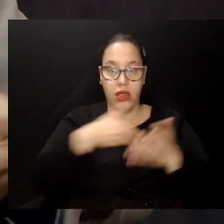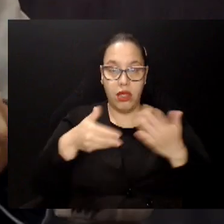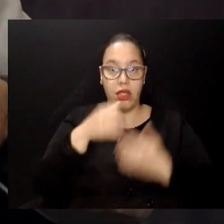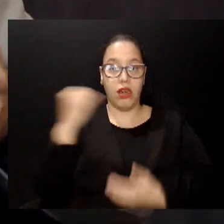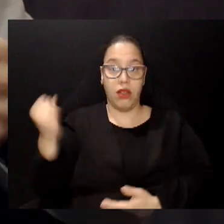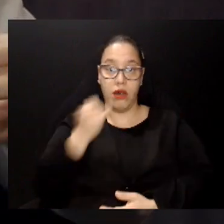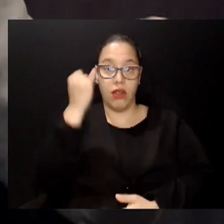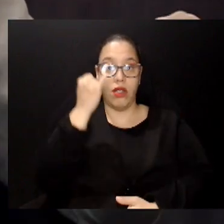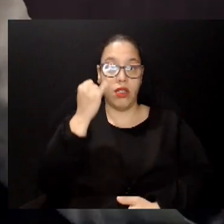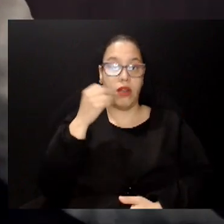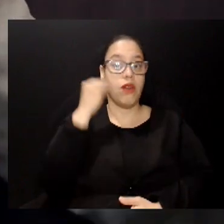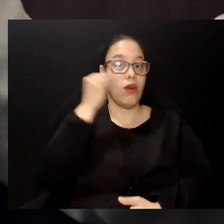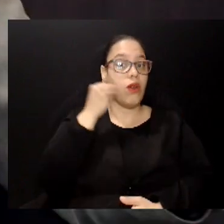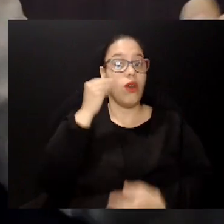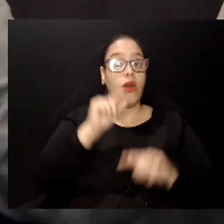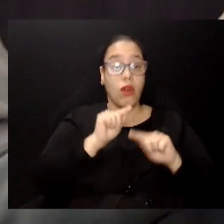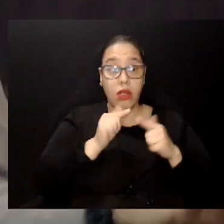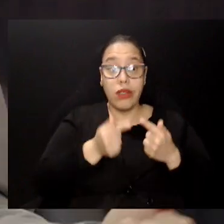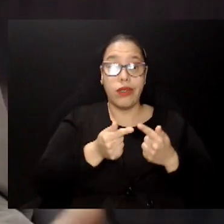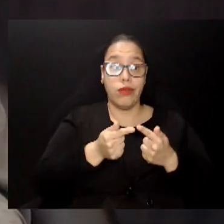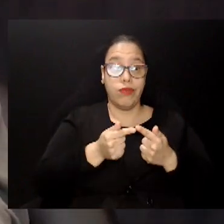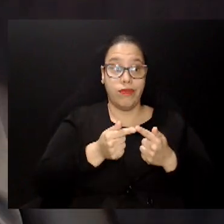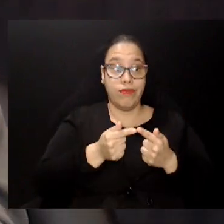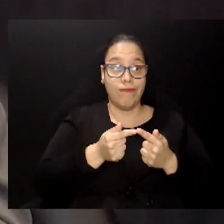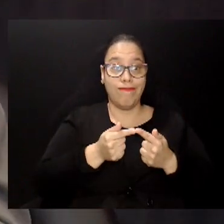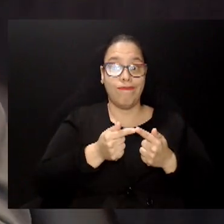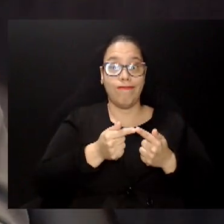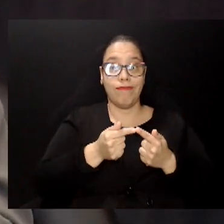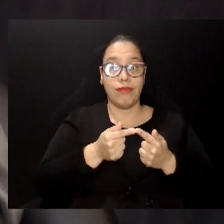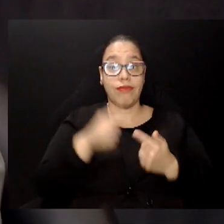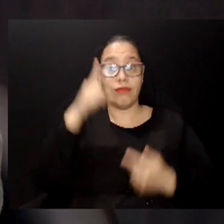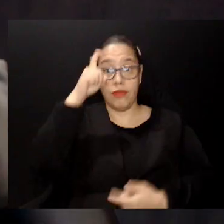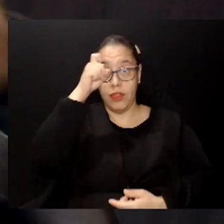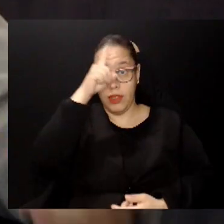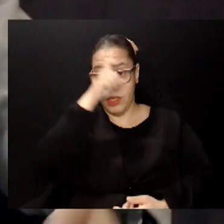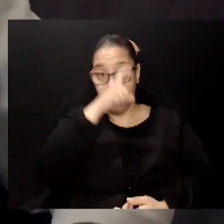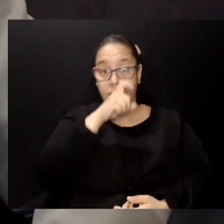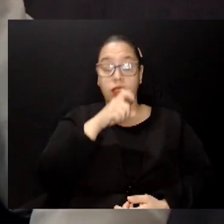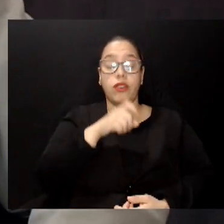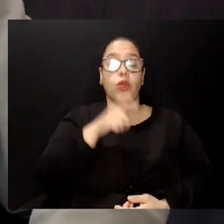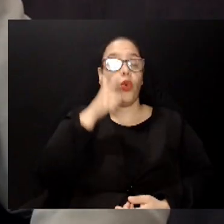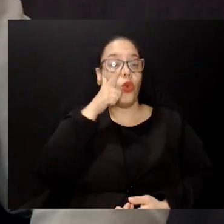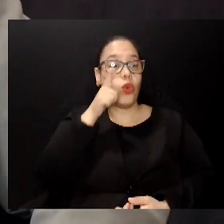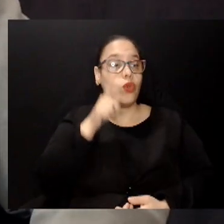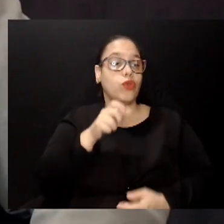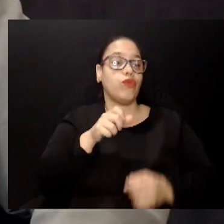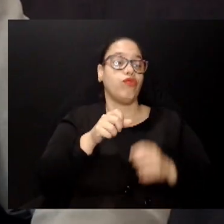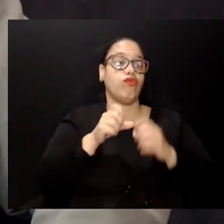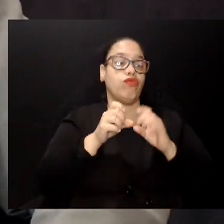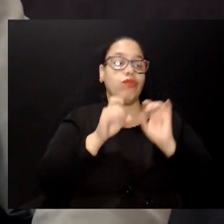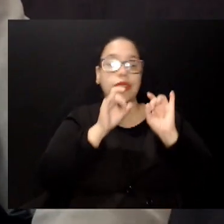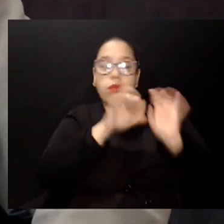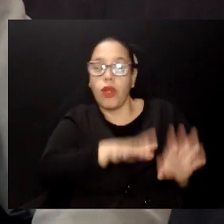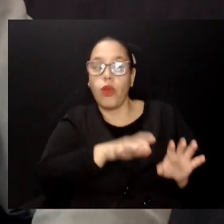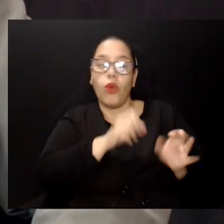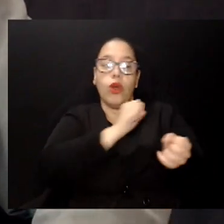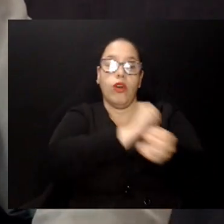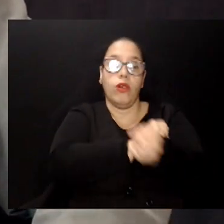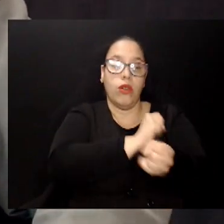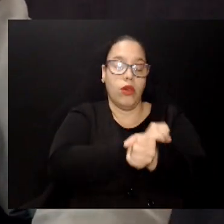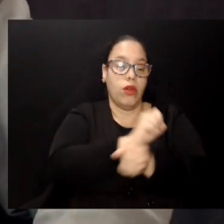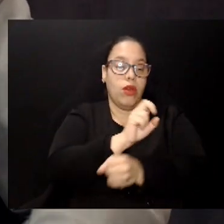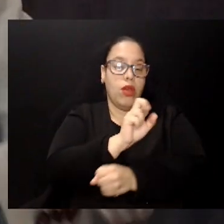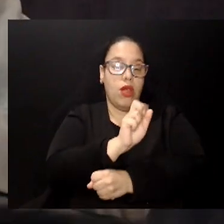parte daquele grupo. E aí aquela pessoa tem uma dificuldade absurda de conseguir largar aquele vício de um vício que veio lá atrás. Então a autoanulação também, em parte,